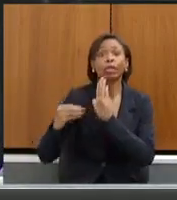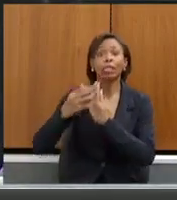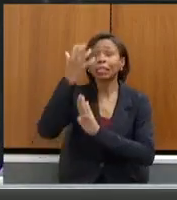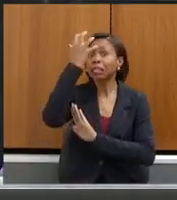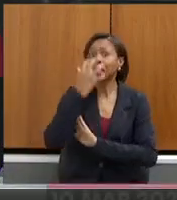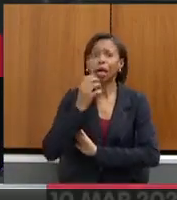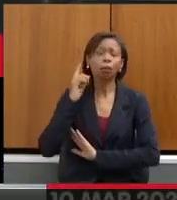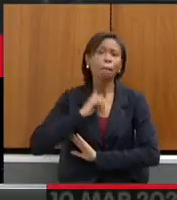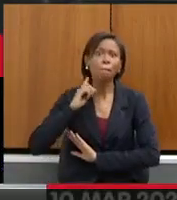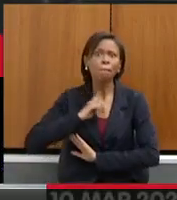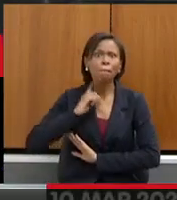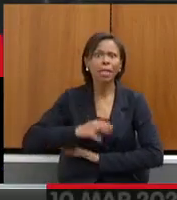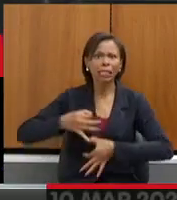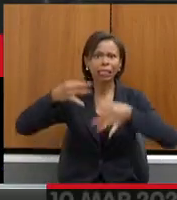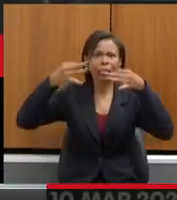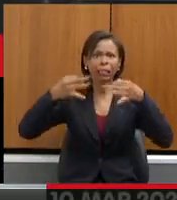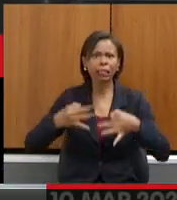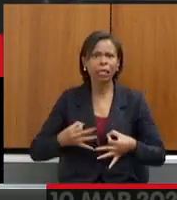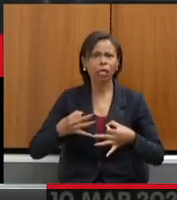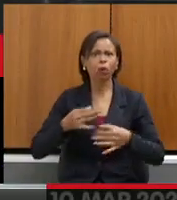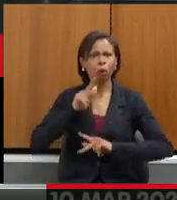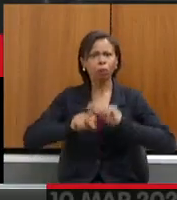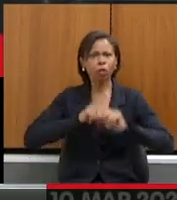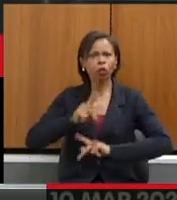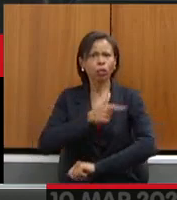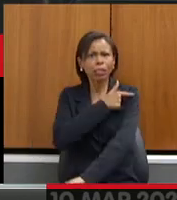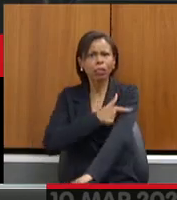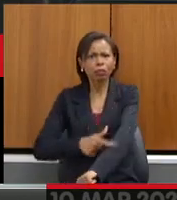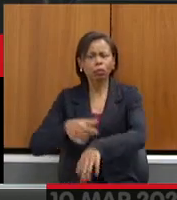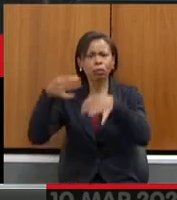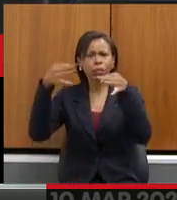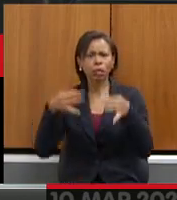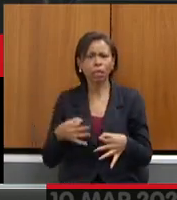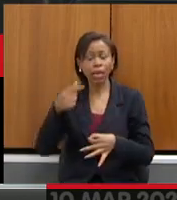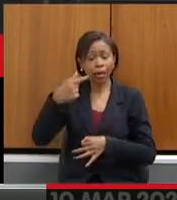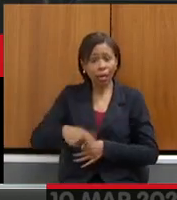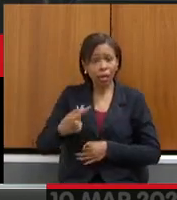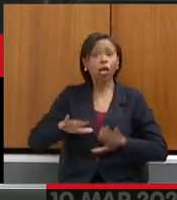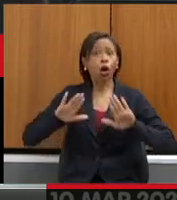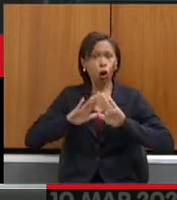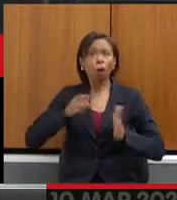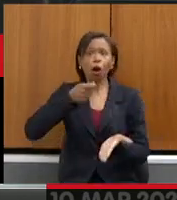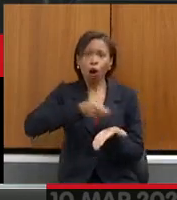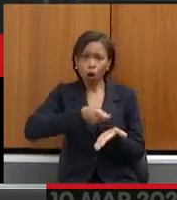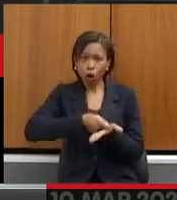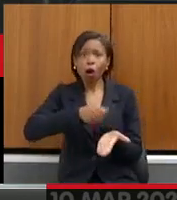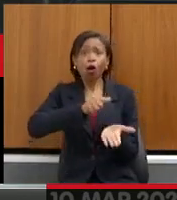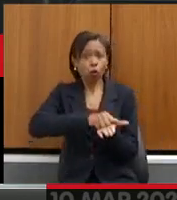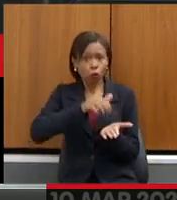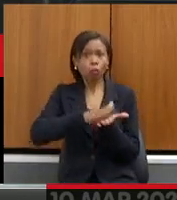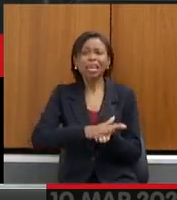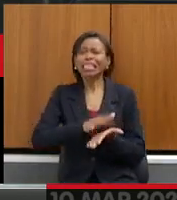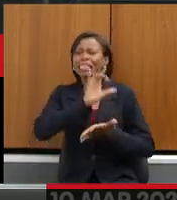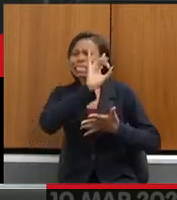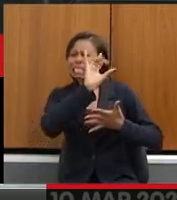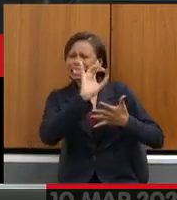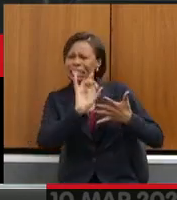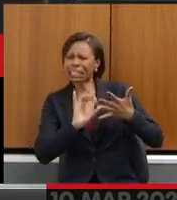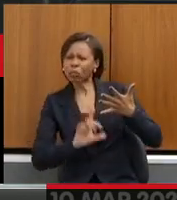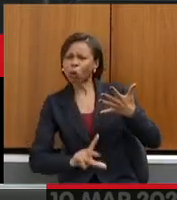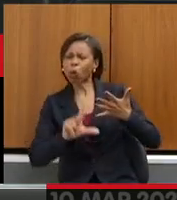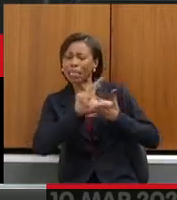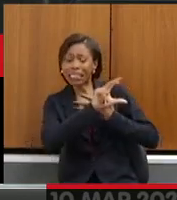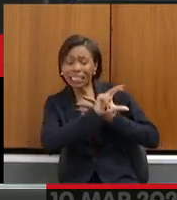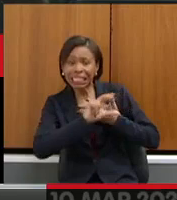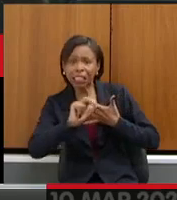seriedade de probidade de pessoas honestas e essa casa vai cobrar um por um desses 500